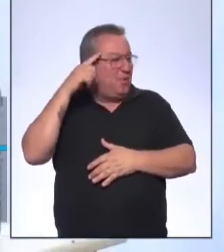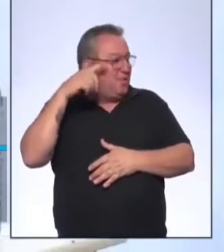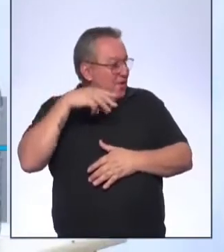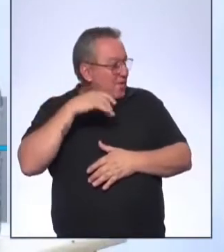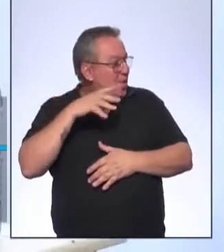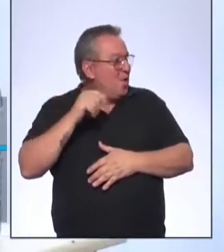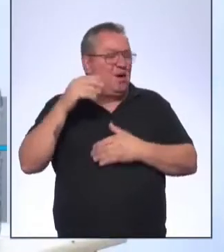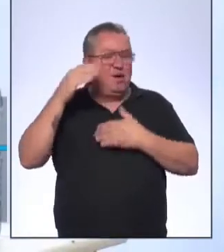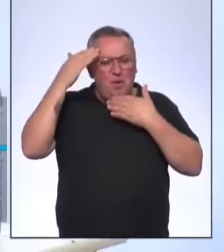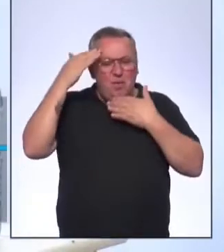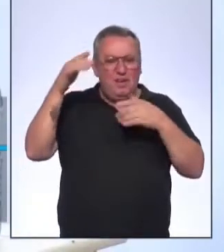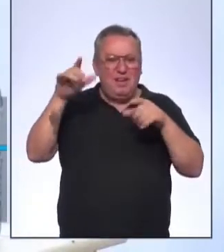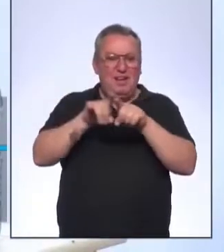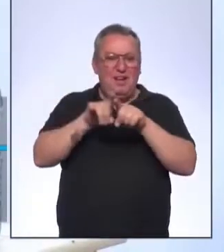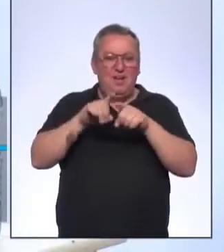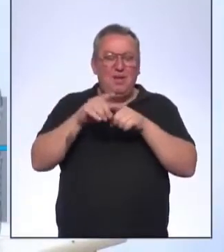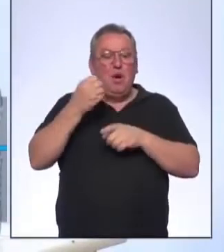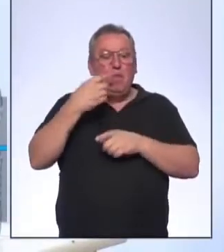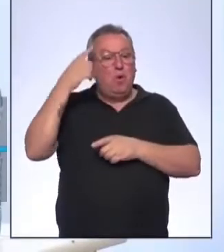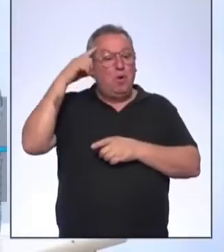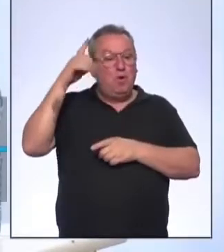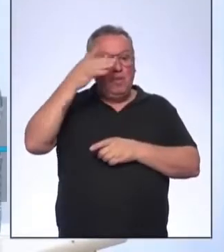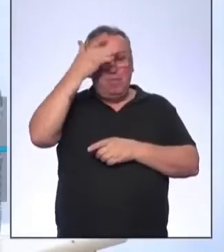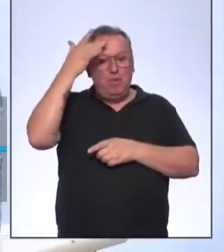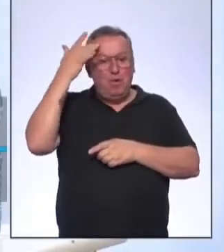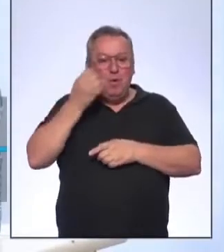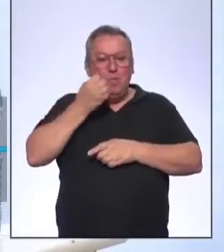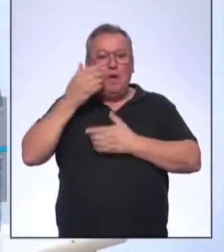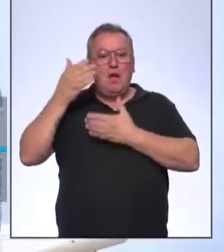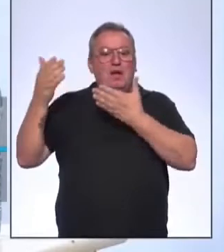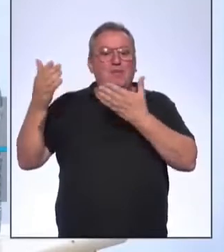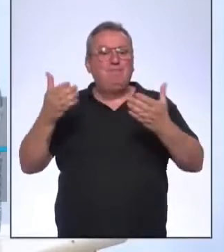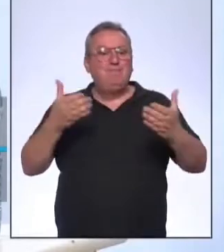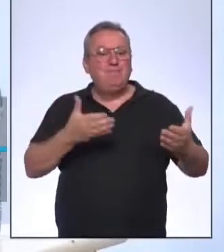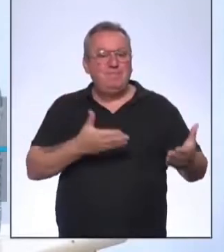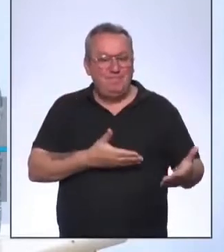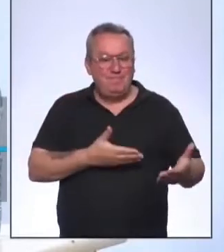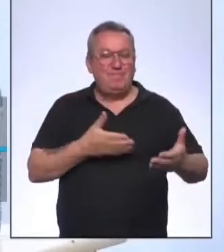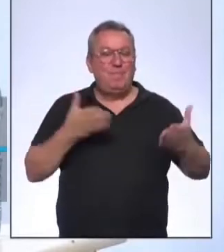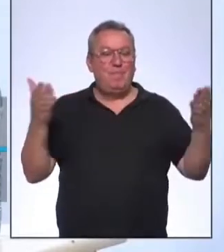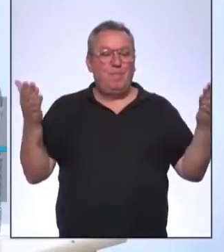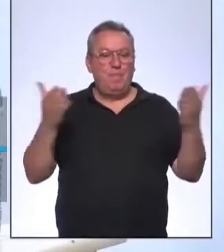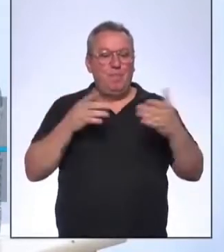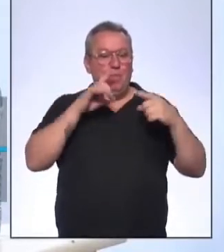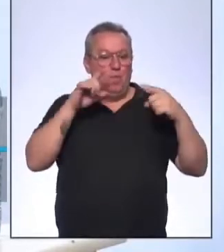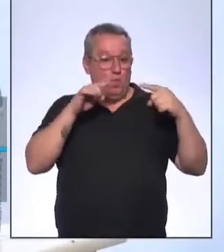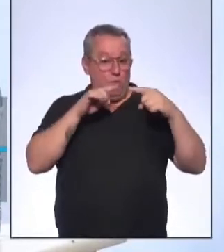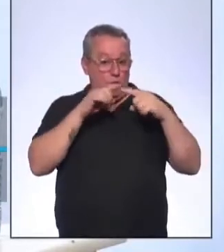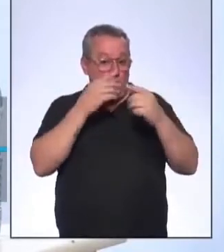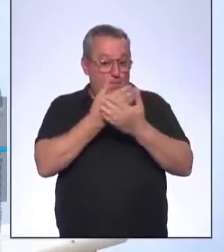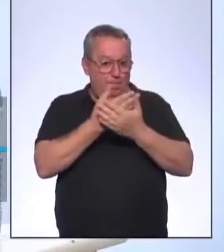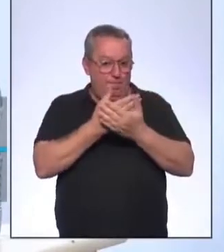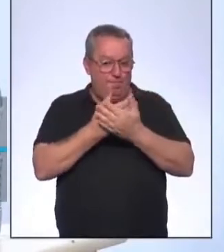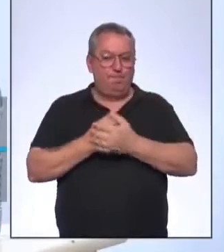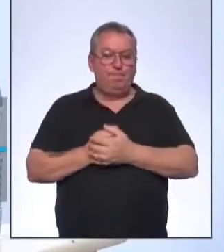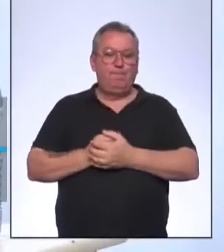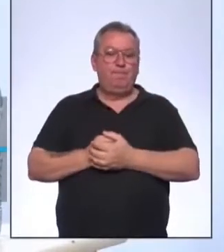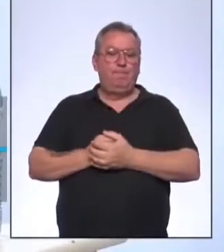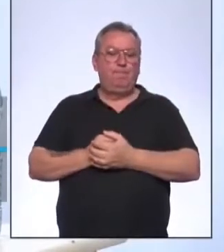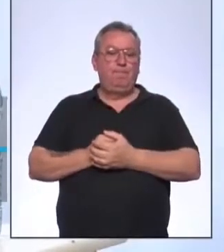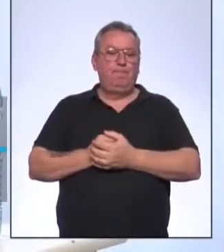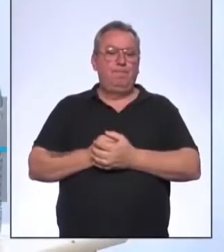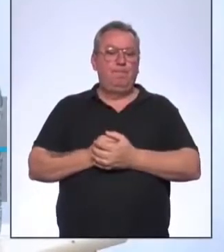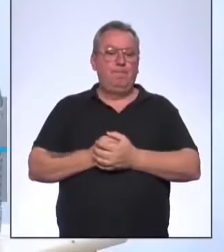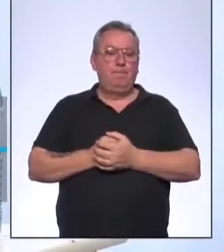Mônica Obrigada Bom dia pessoal sejam bem-vindos Vamos aos objetivos dão então